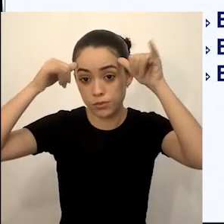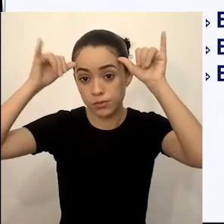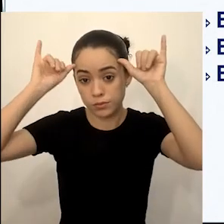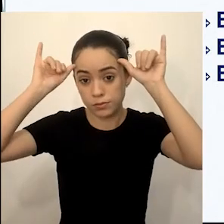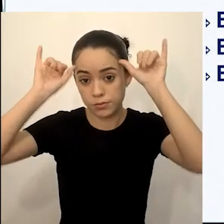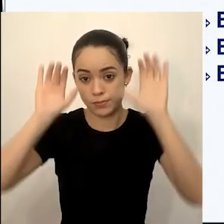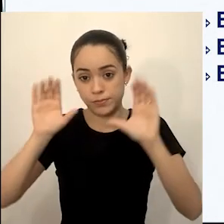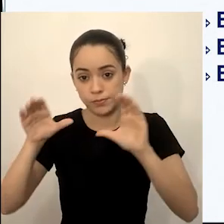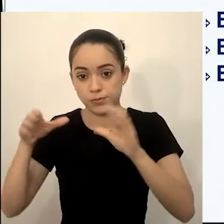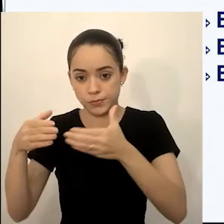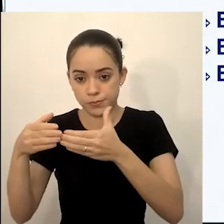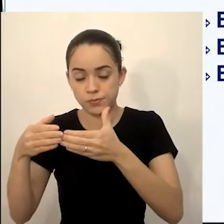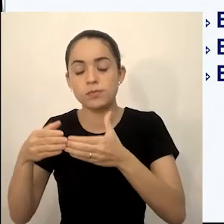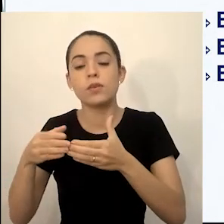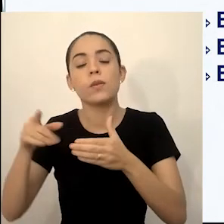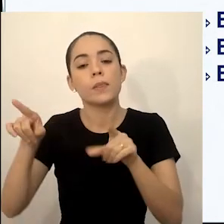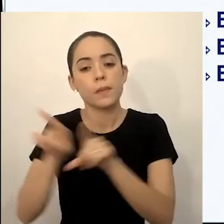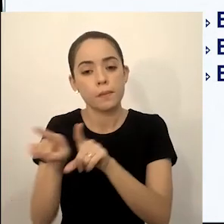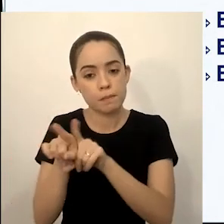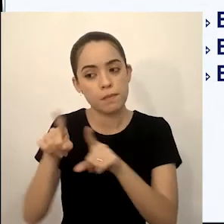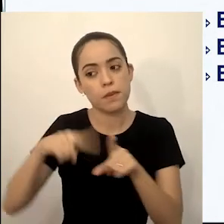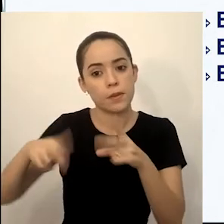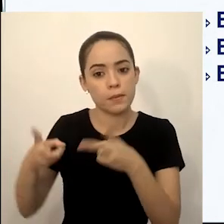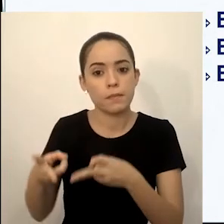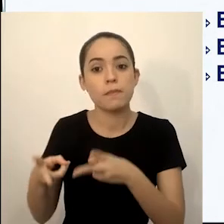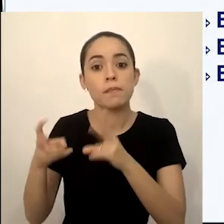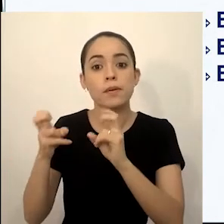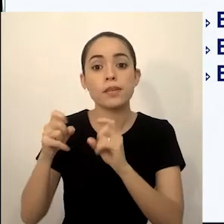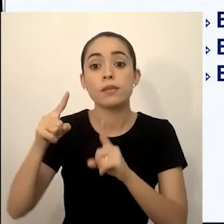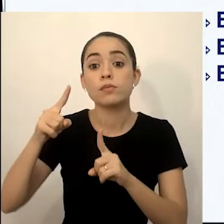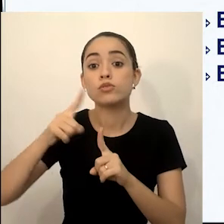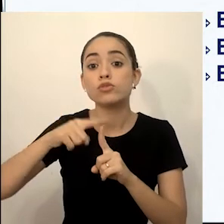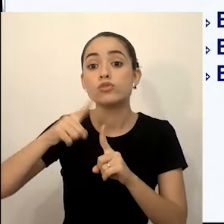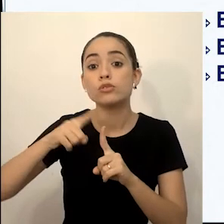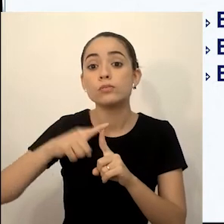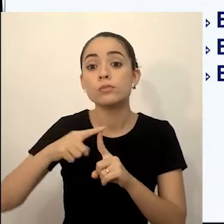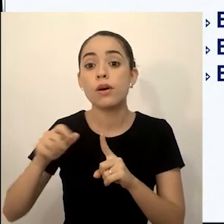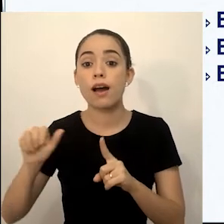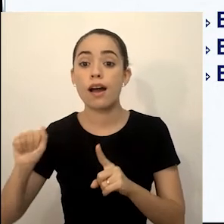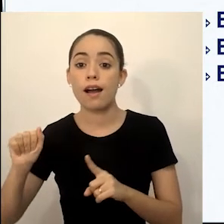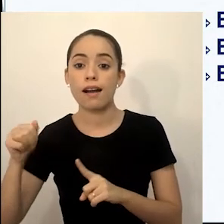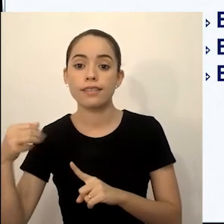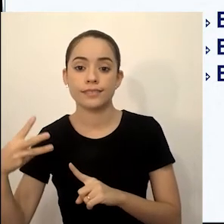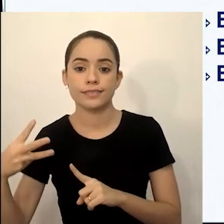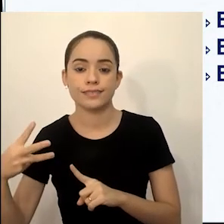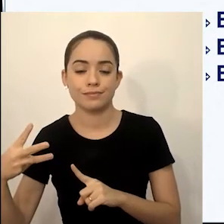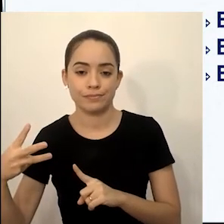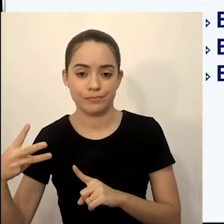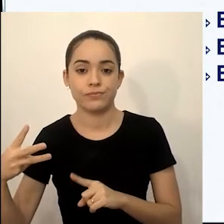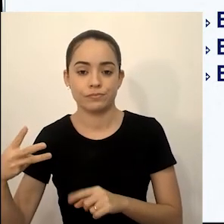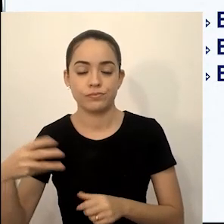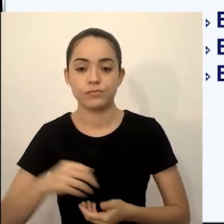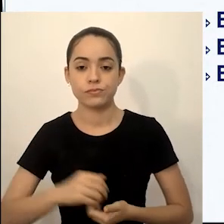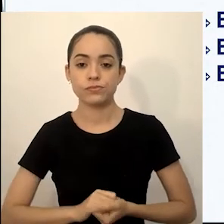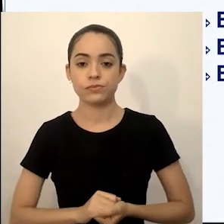Em bovinos, ainda observa-se a formação de um tipo